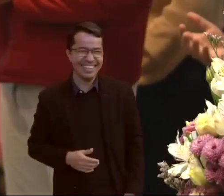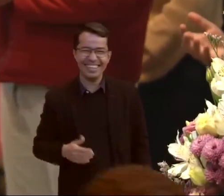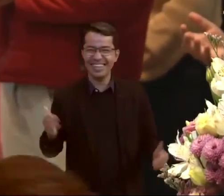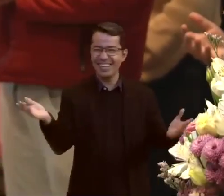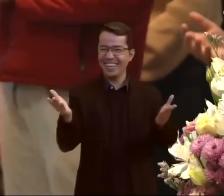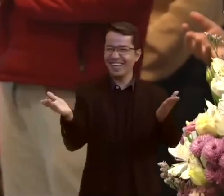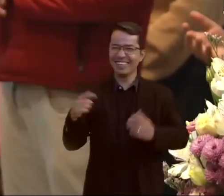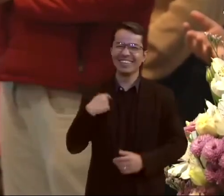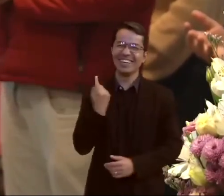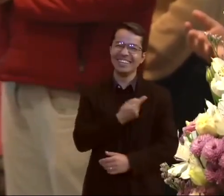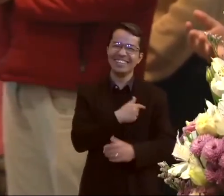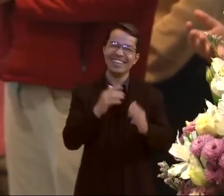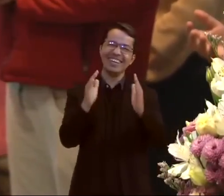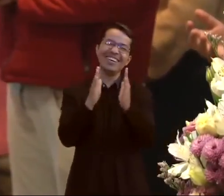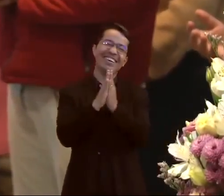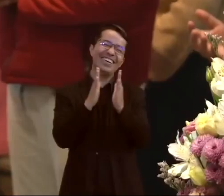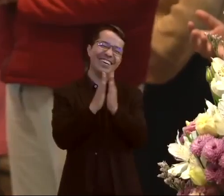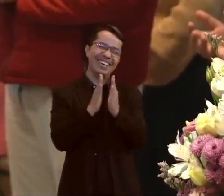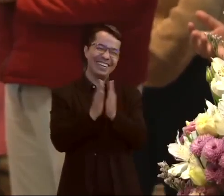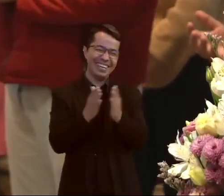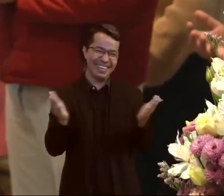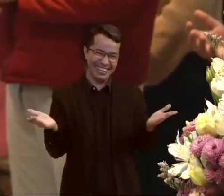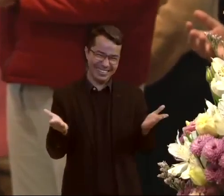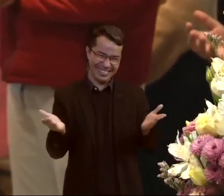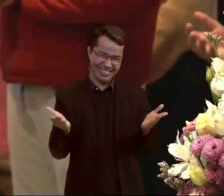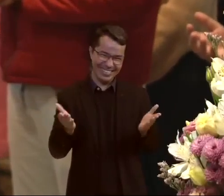aqui, clamar a Deus.